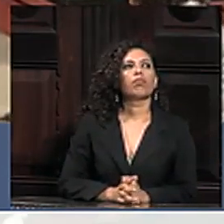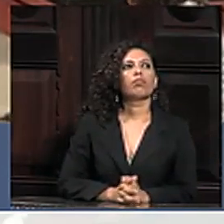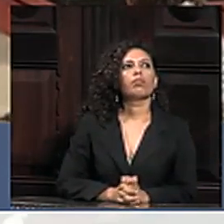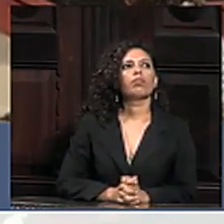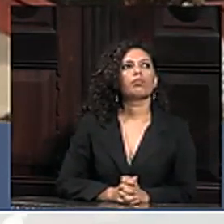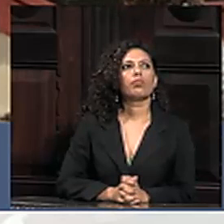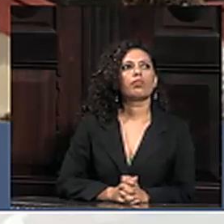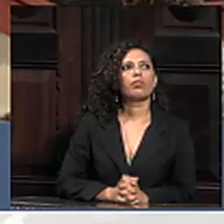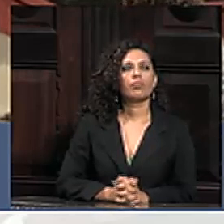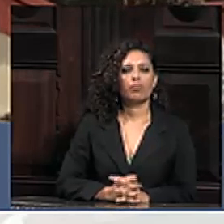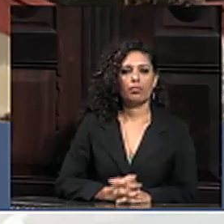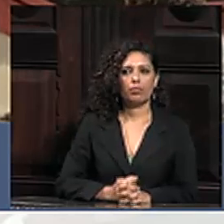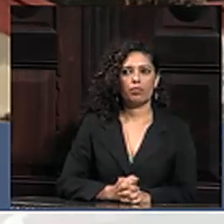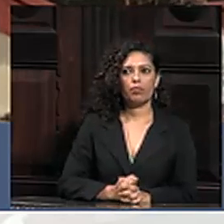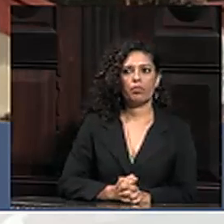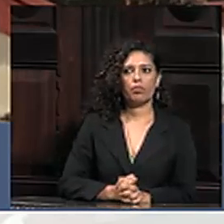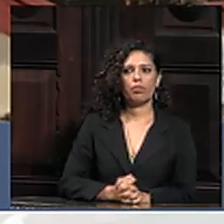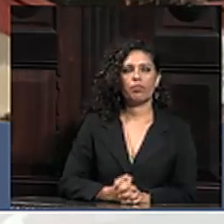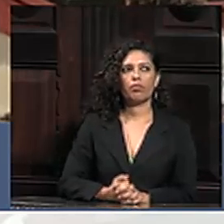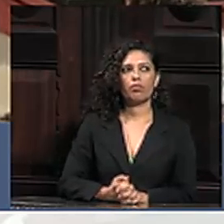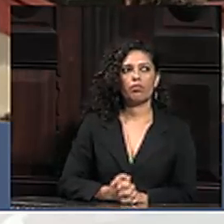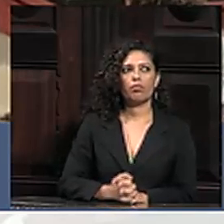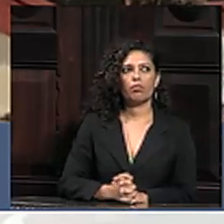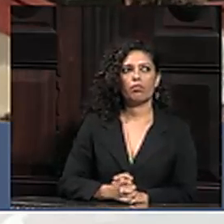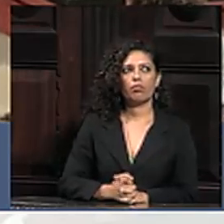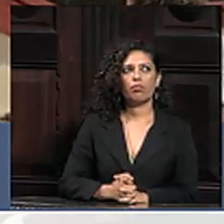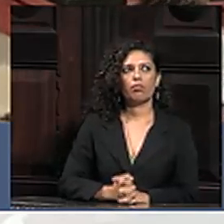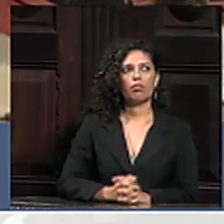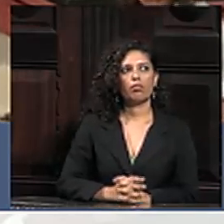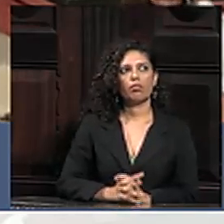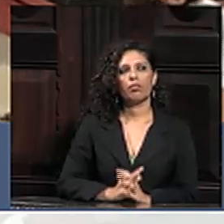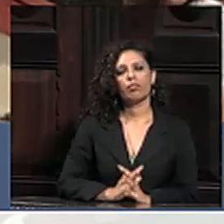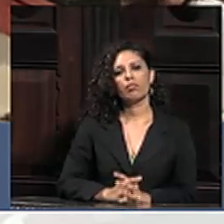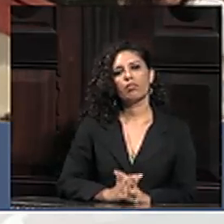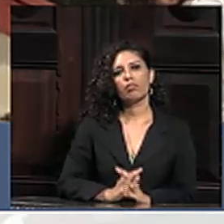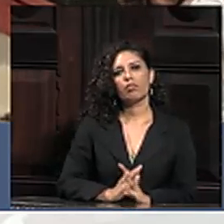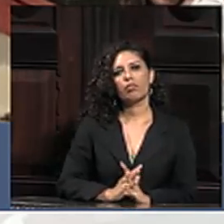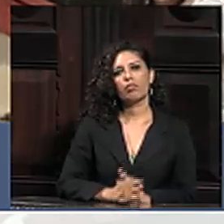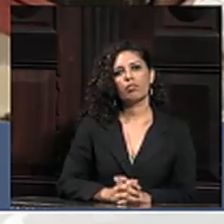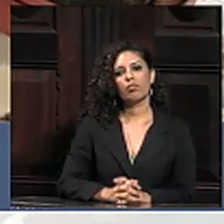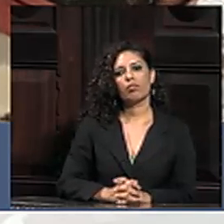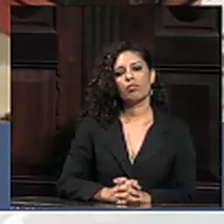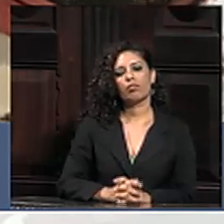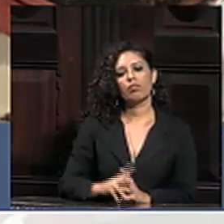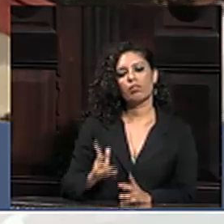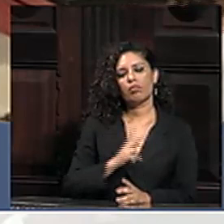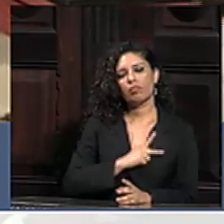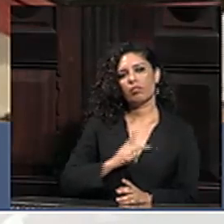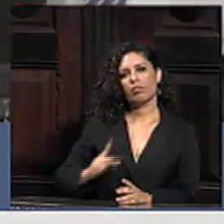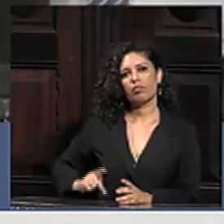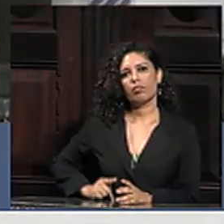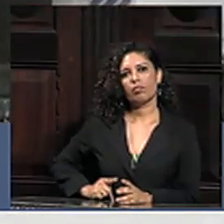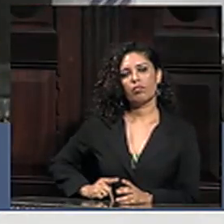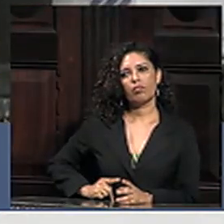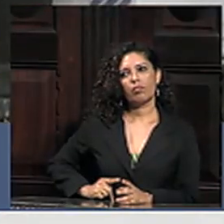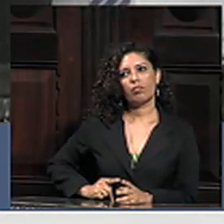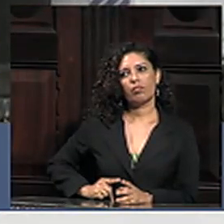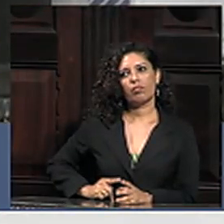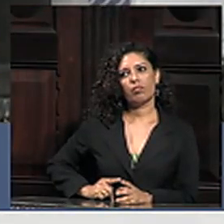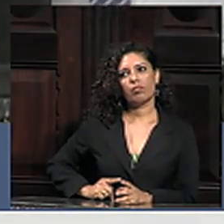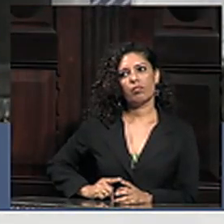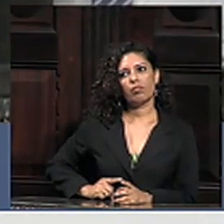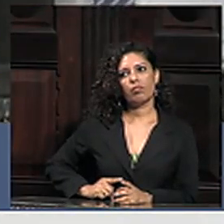Não é possível nem votar as inclusões, porque não há quórum. A presidência convida o nobre